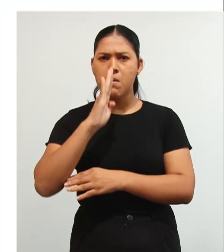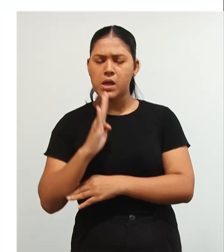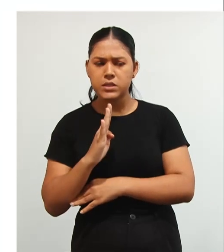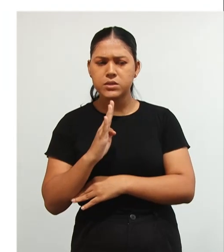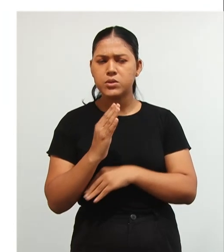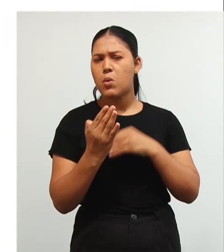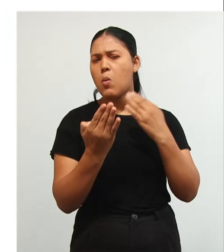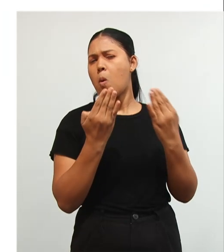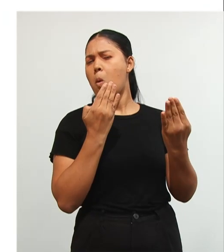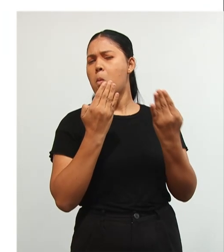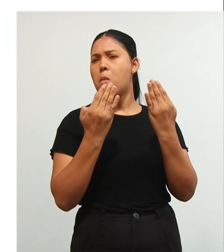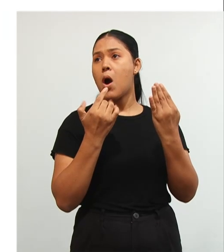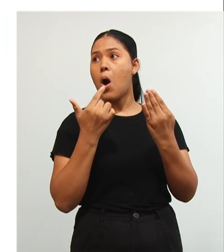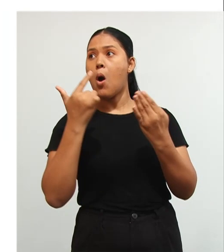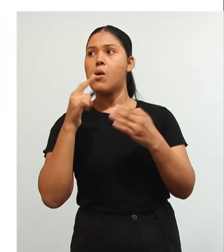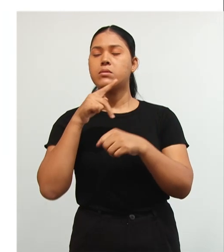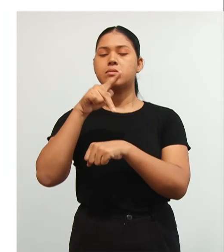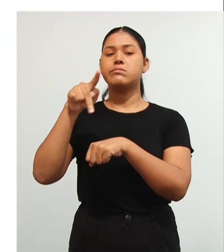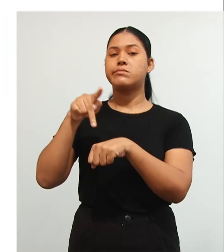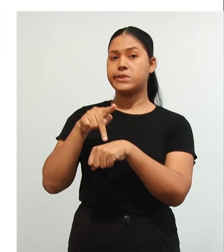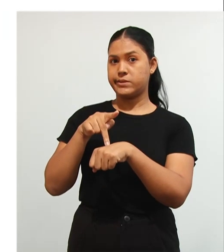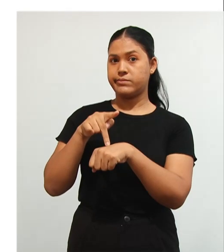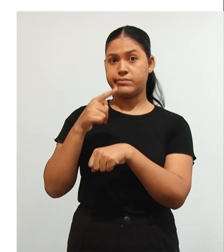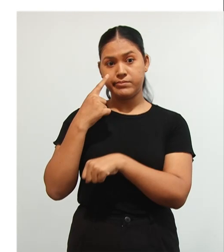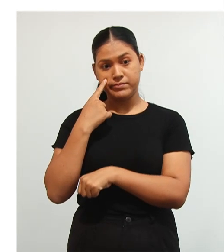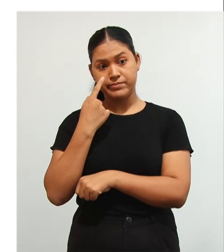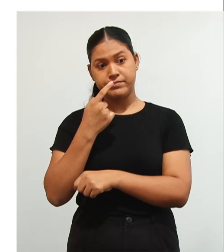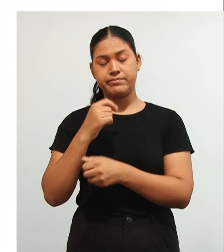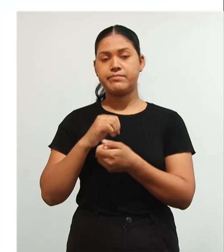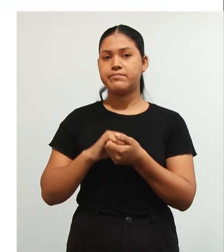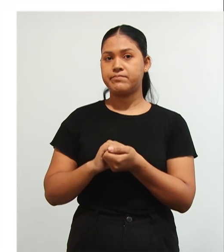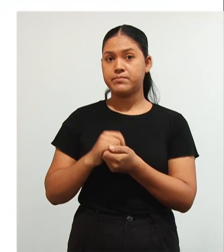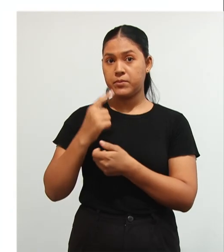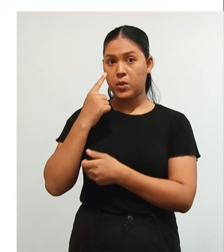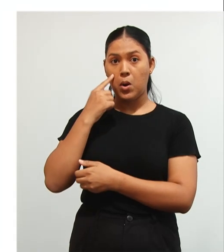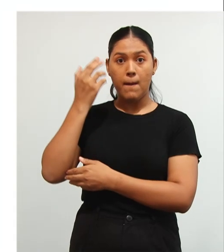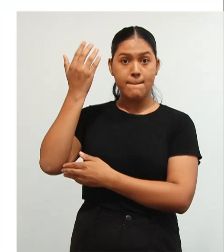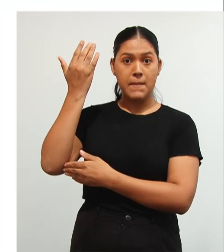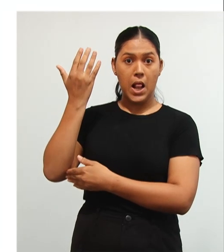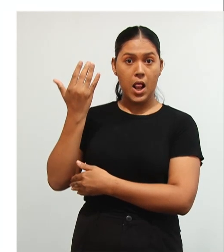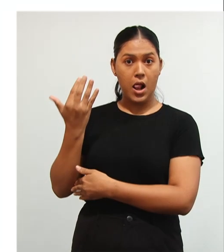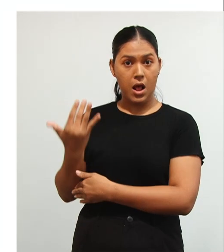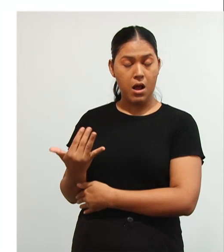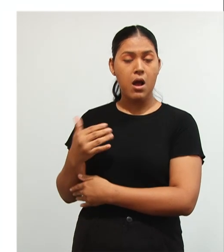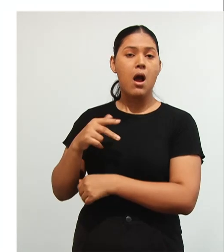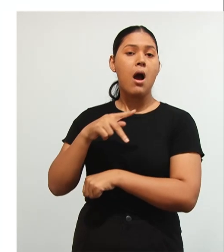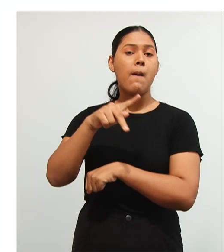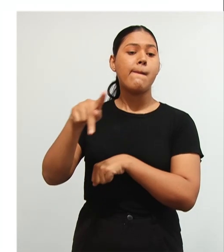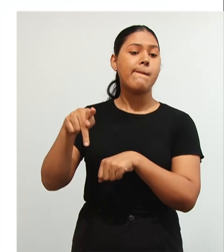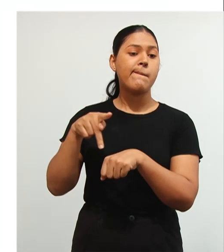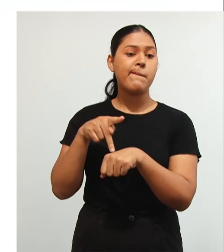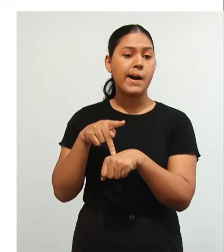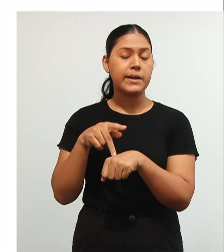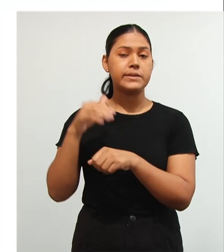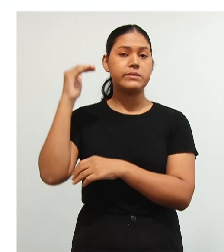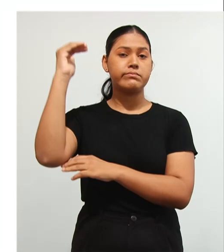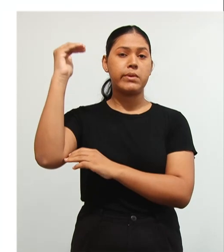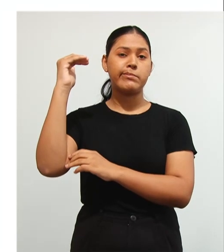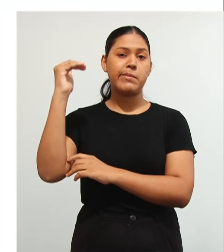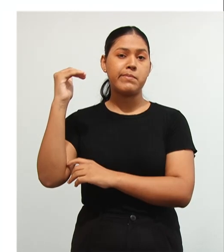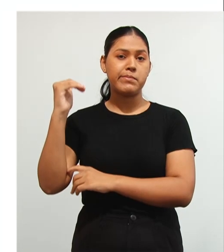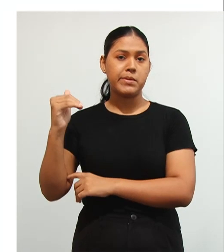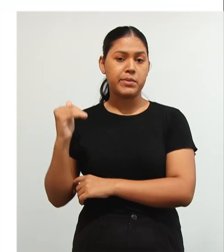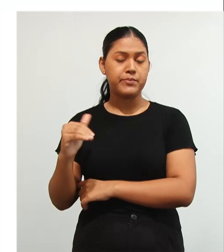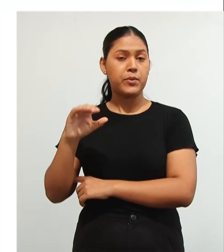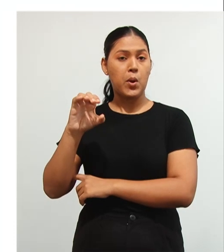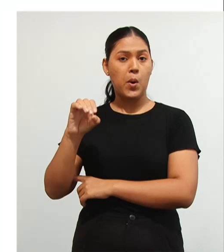da OCDE? A gente vai ver aqui a lista dos países da OCDE e até a sua média de tributação. E aqui